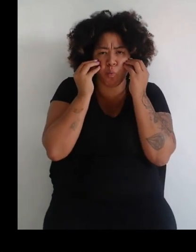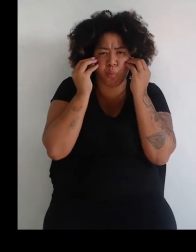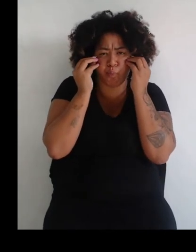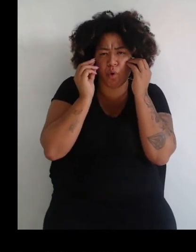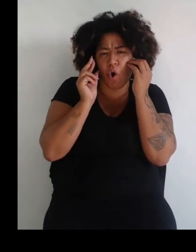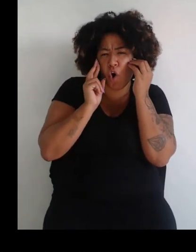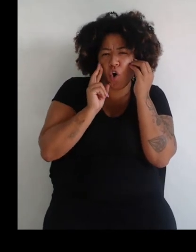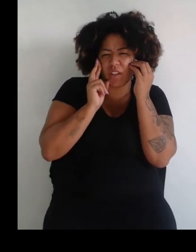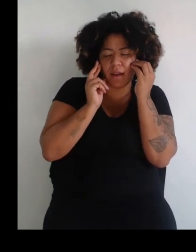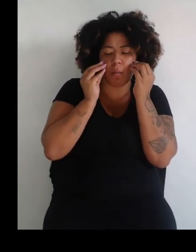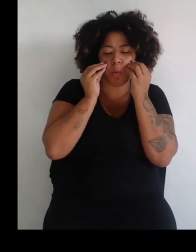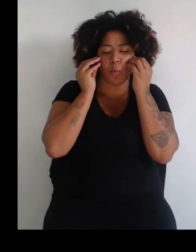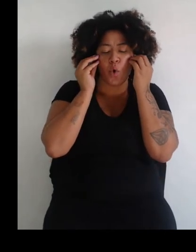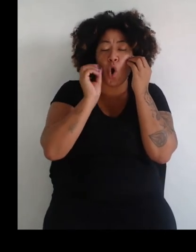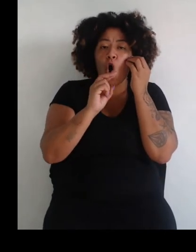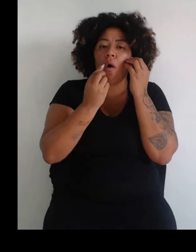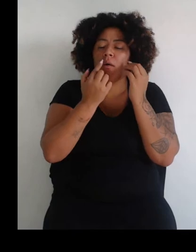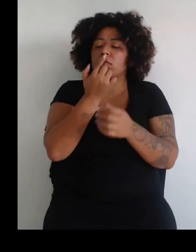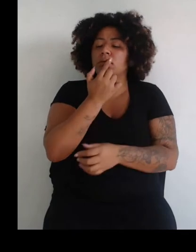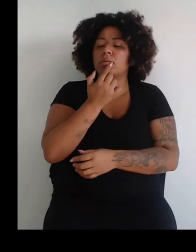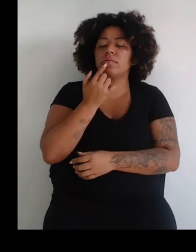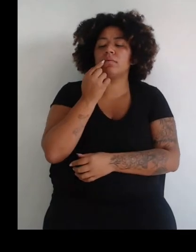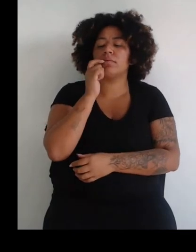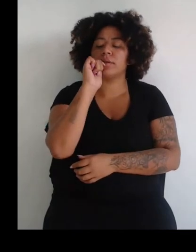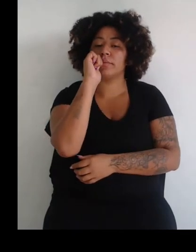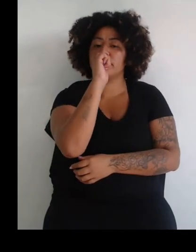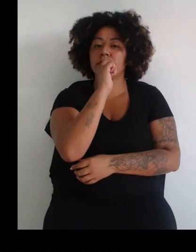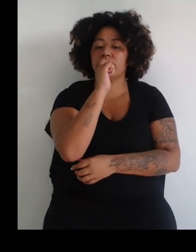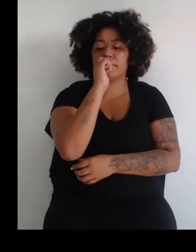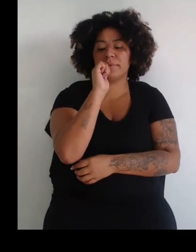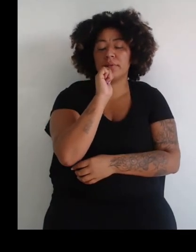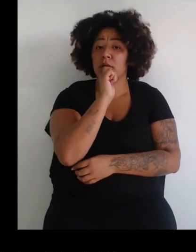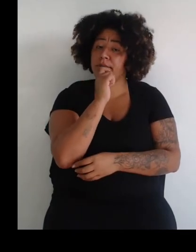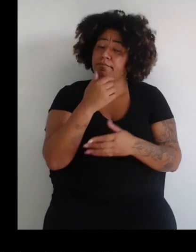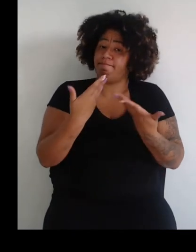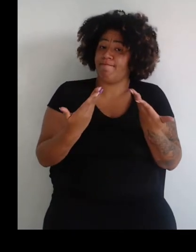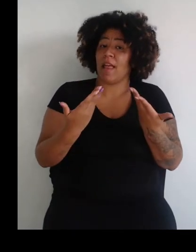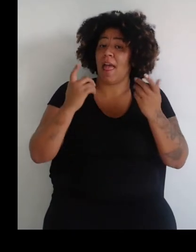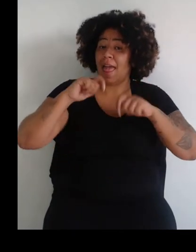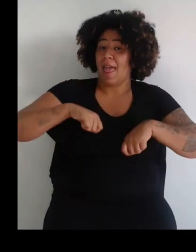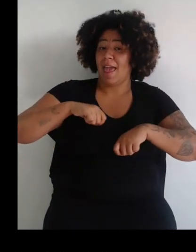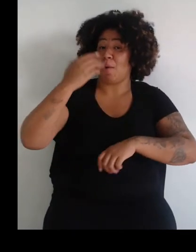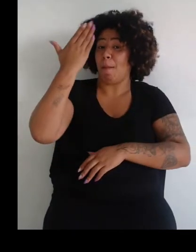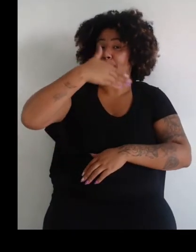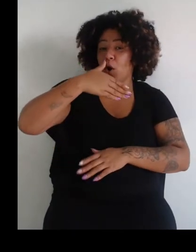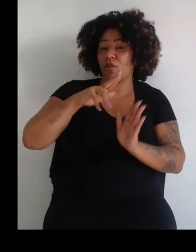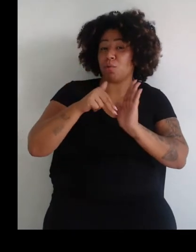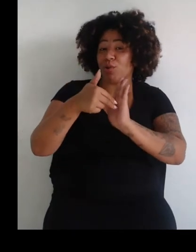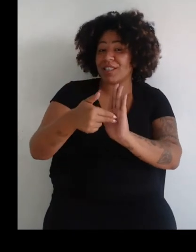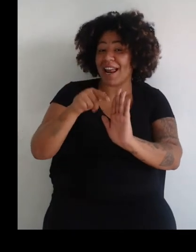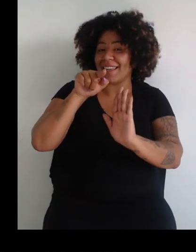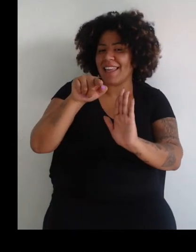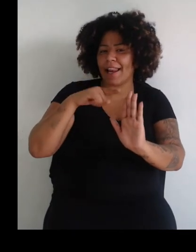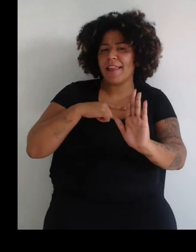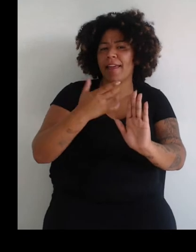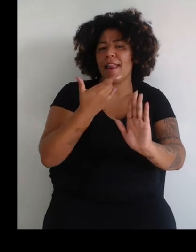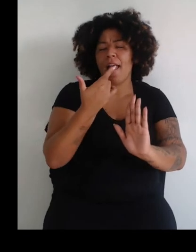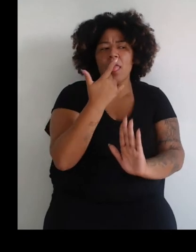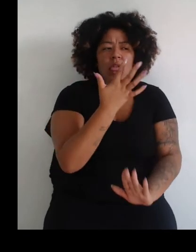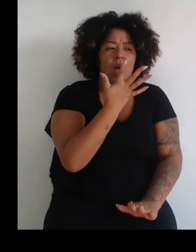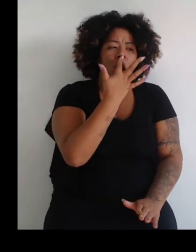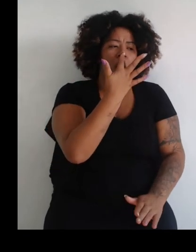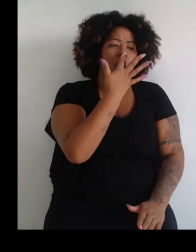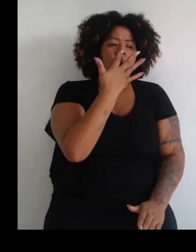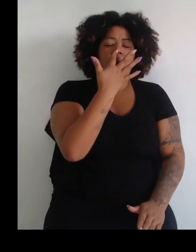batom na boca isso era uma prova de que aquele homem queria seduzir homens normais para o